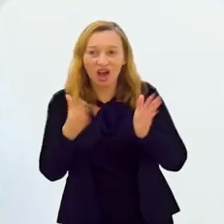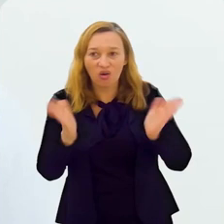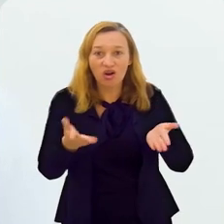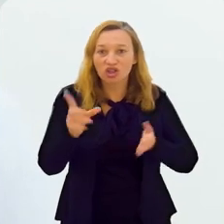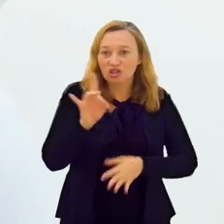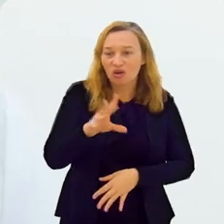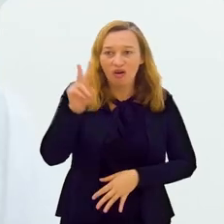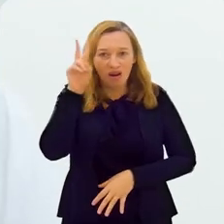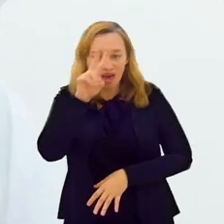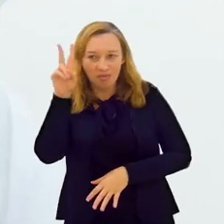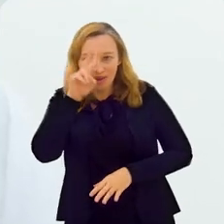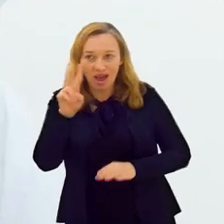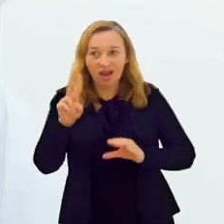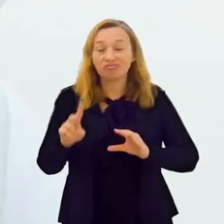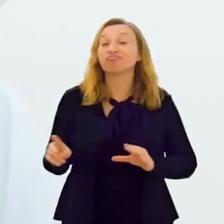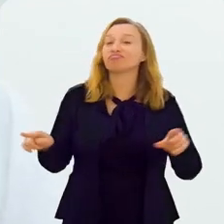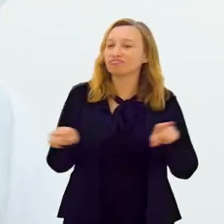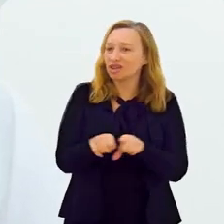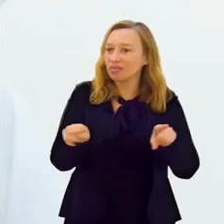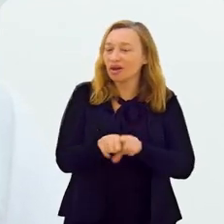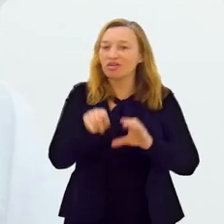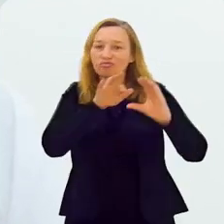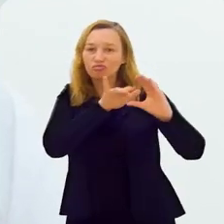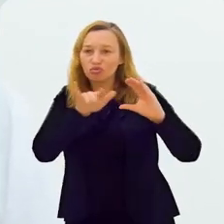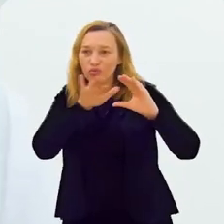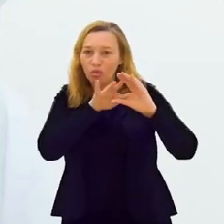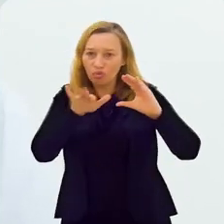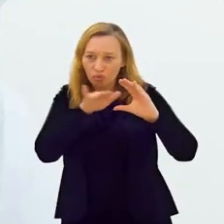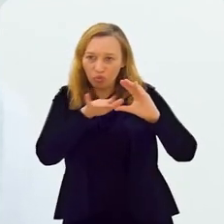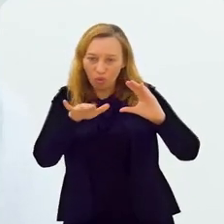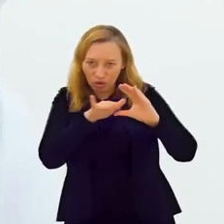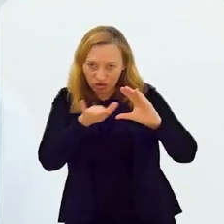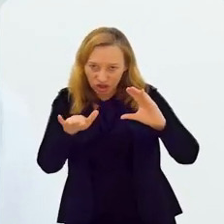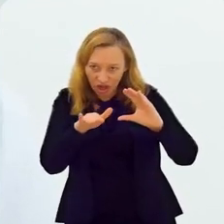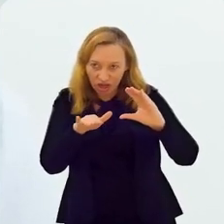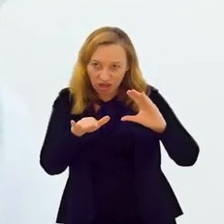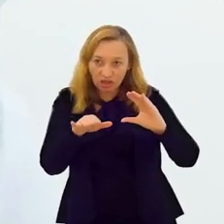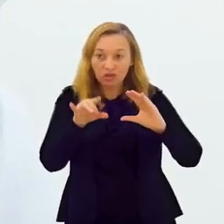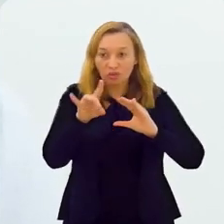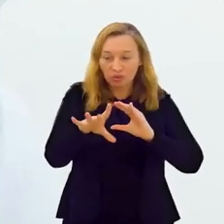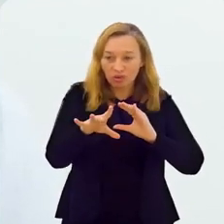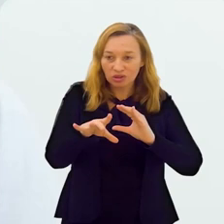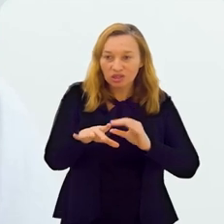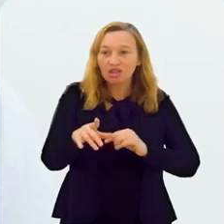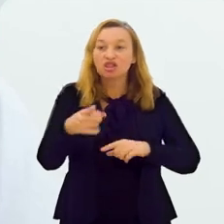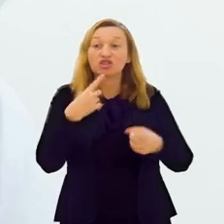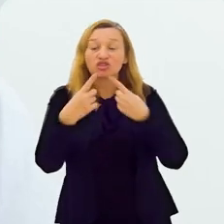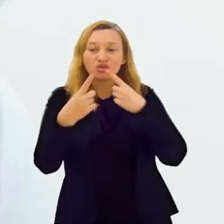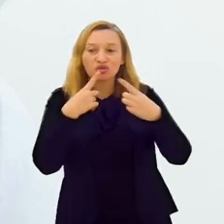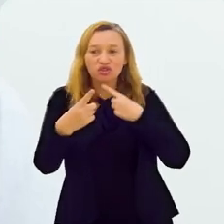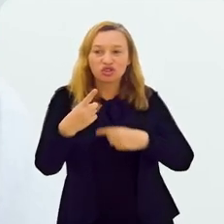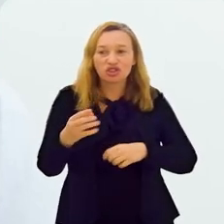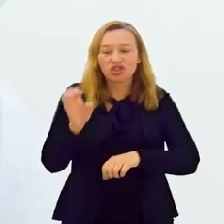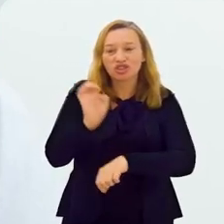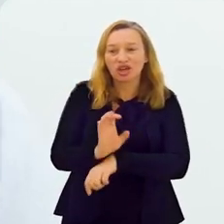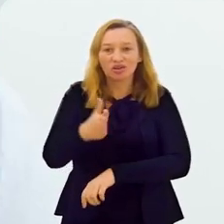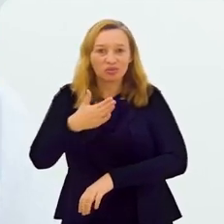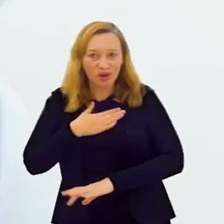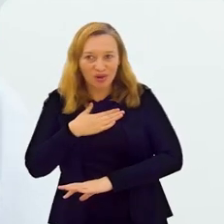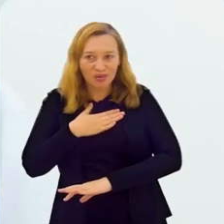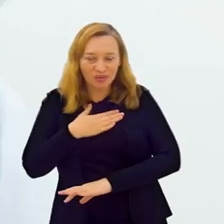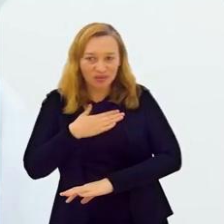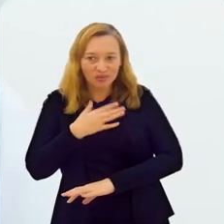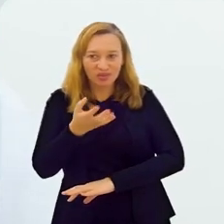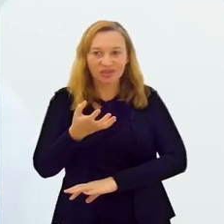você que ficou assistindo a gente até agora, só lembrar que esse conteúdo também está disponível em formato de áudio. É só buscar pelo